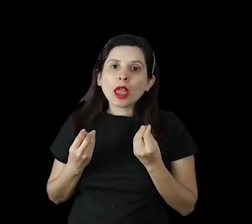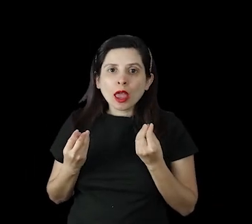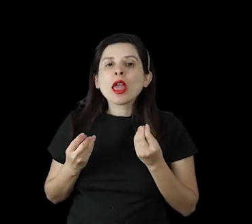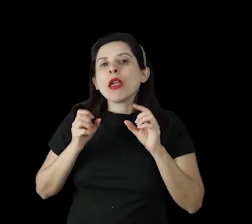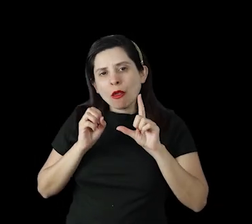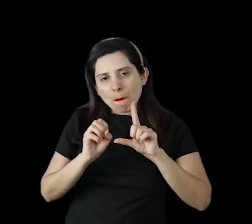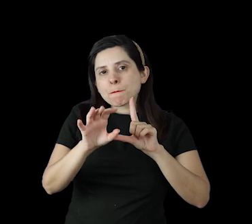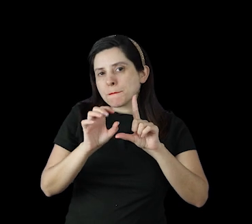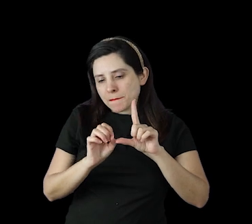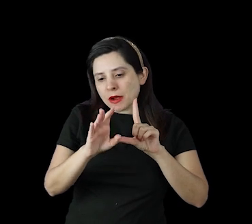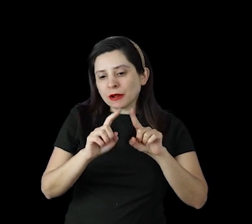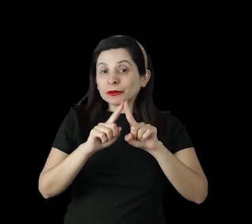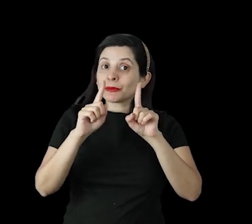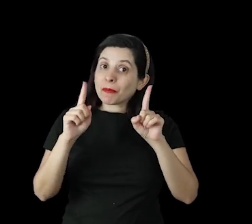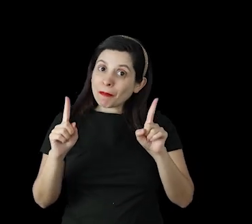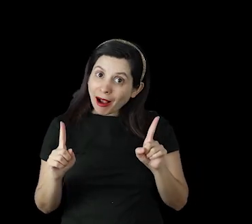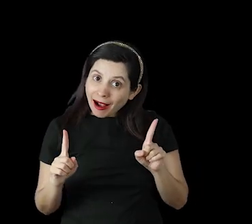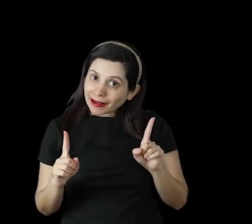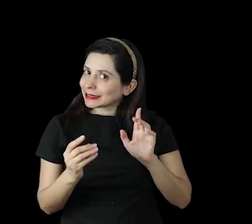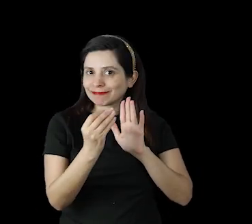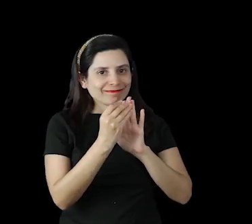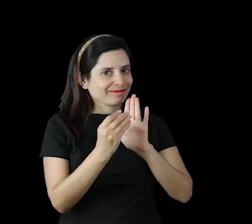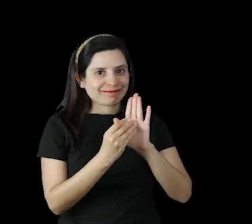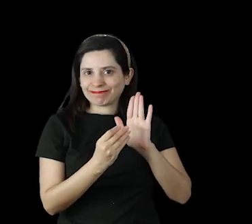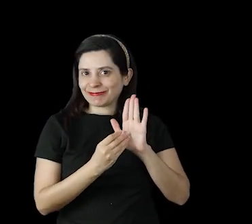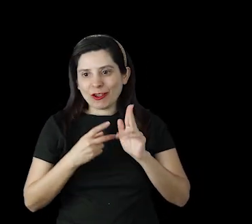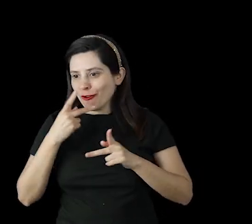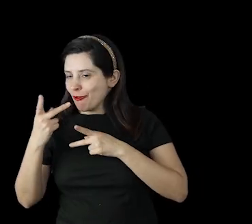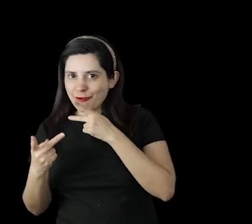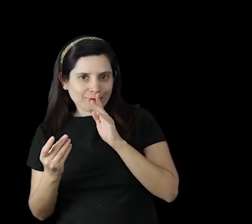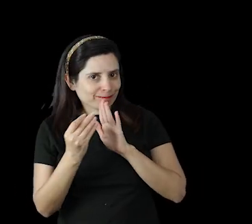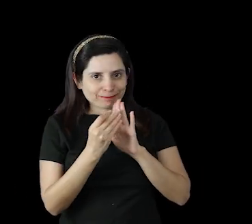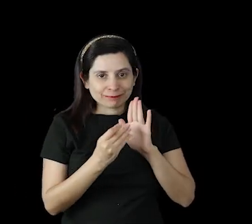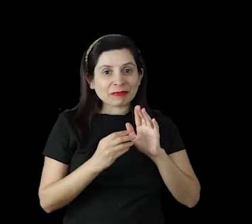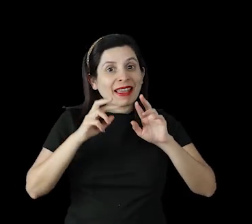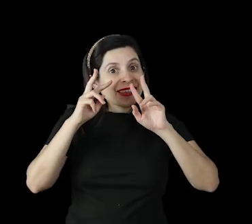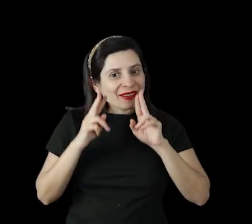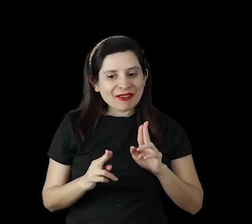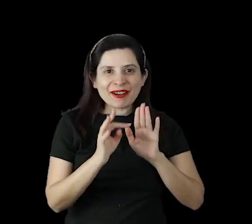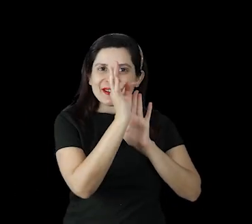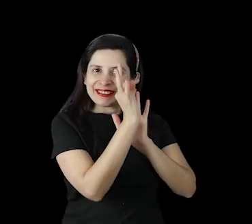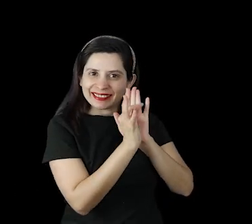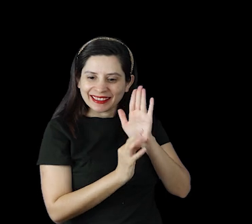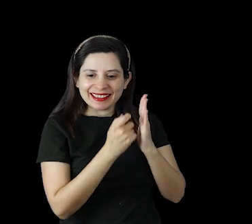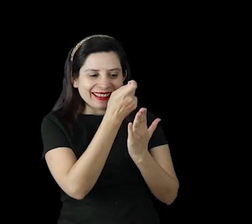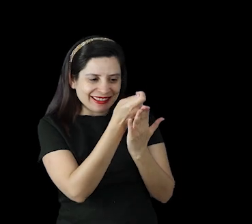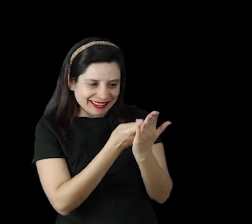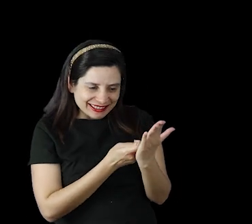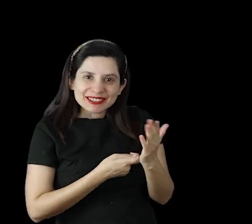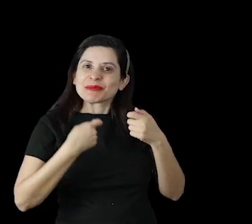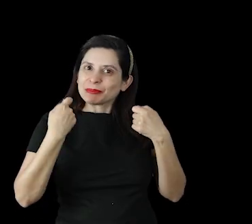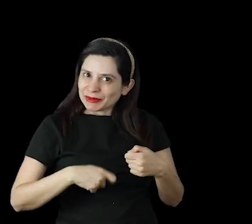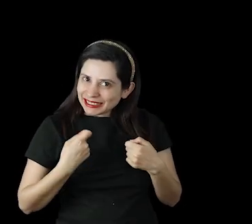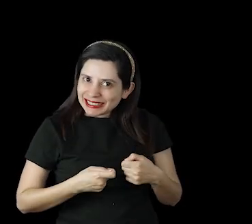eu acabo mandando, mas tem muitas coisas que eu vou falar e que não estão aqui, mas é como um roteiro. Como a gente precisa de um roteiro